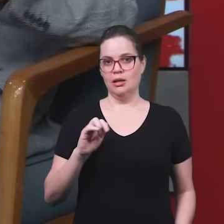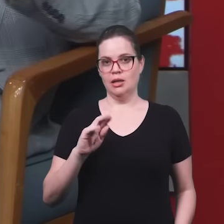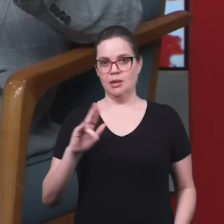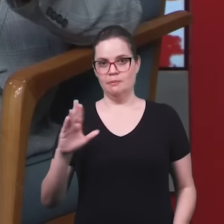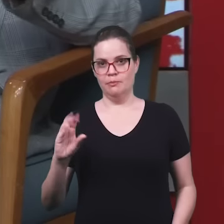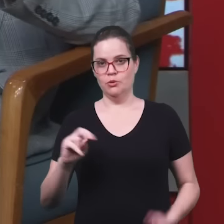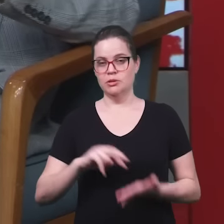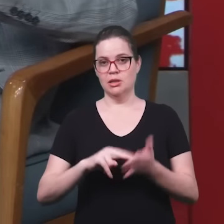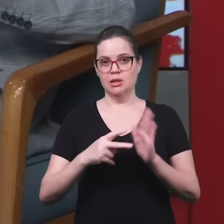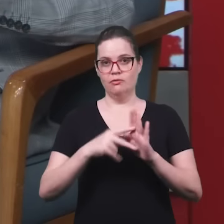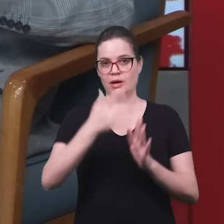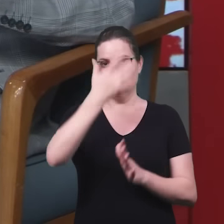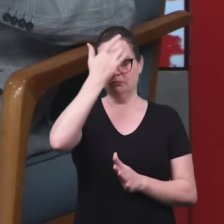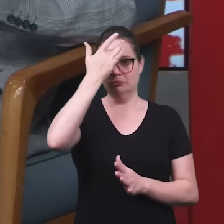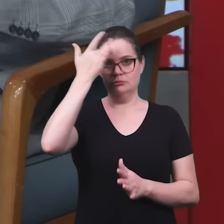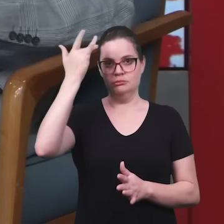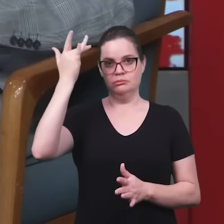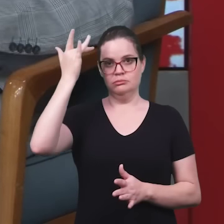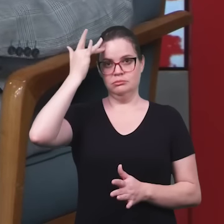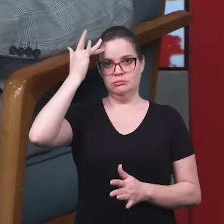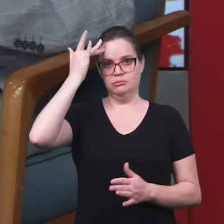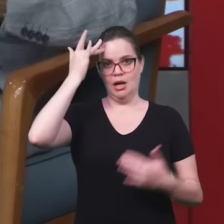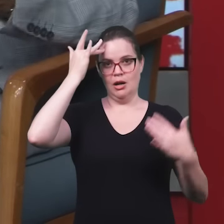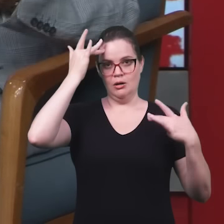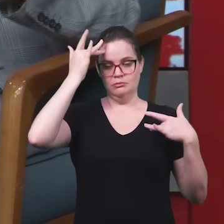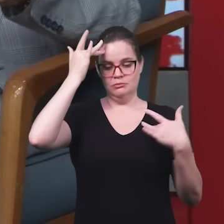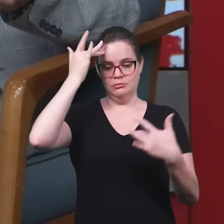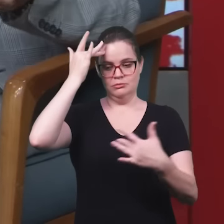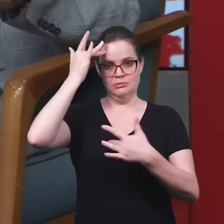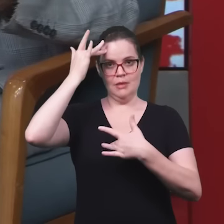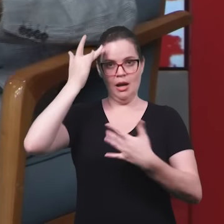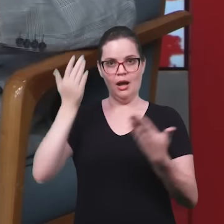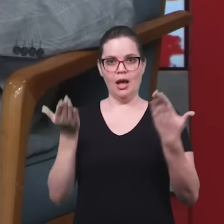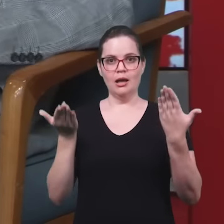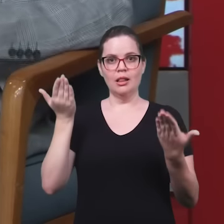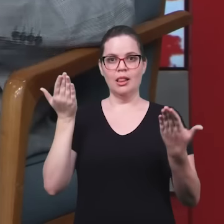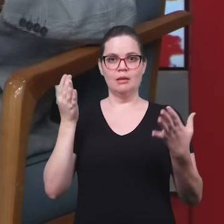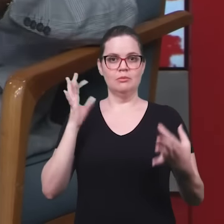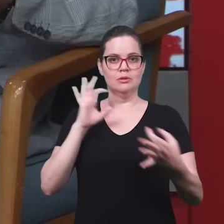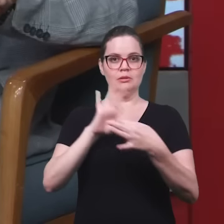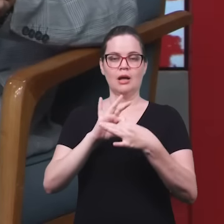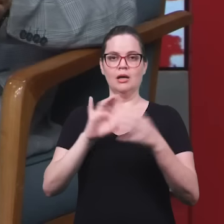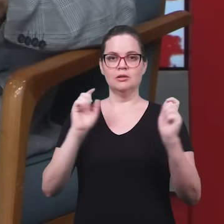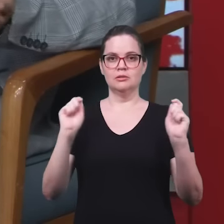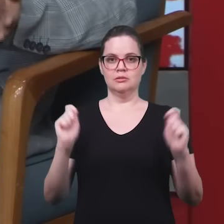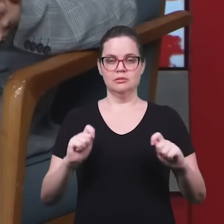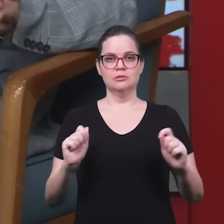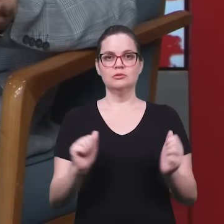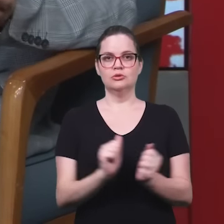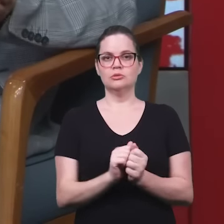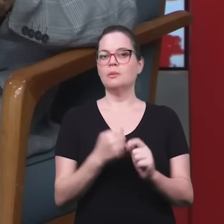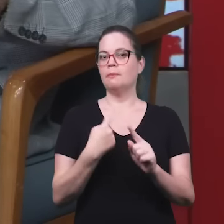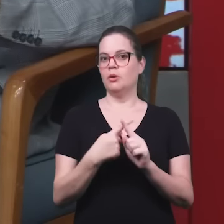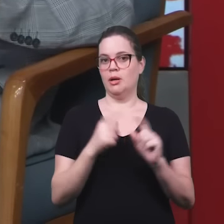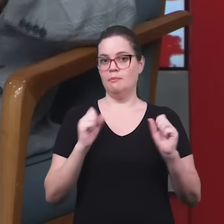equilíbrio psicossomático, ou seja, físico e mental, porque as doenças podem ser